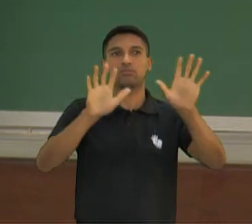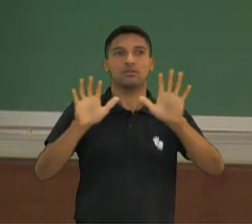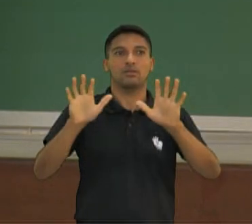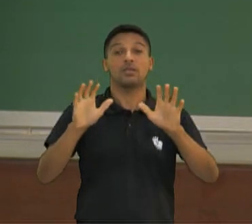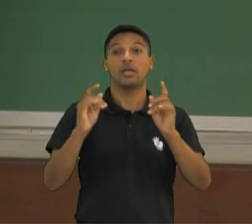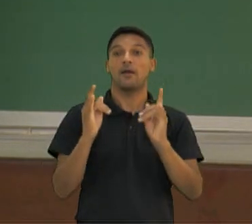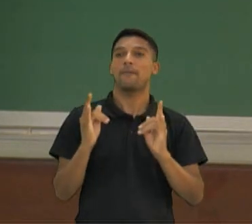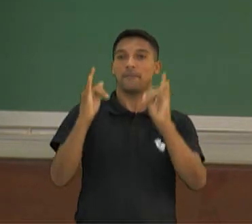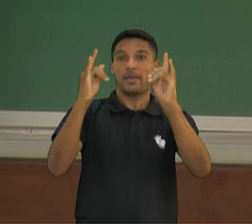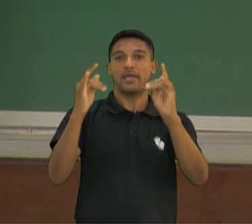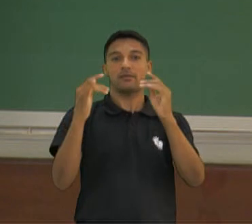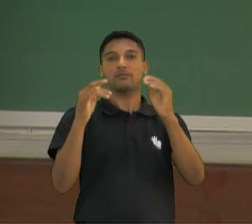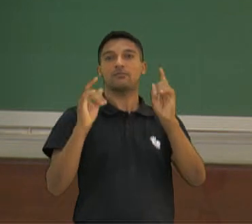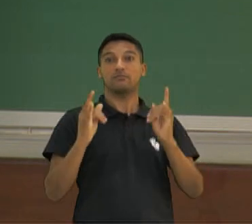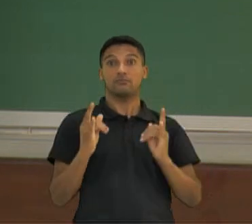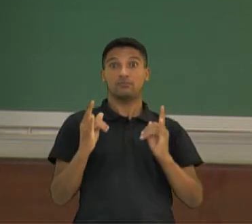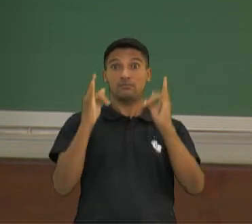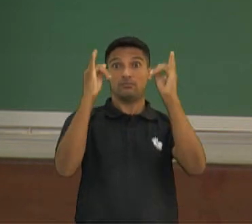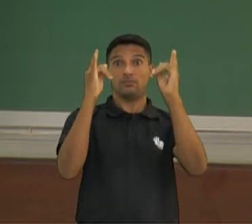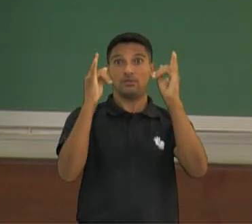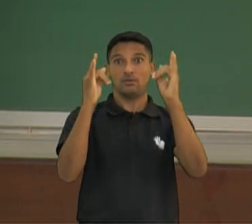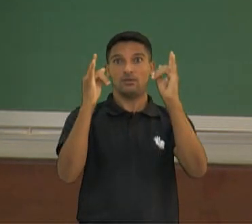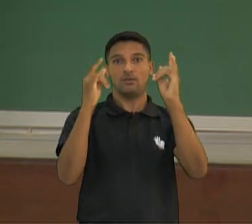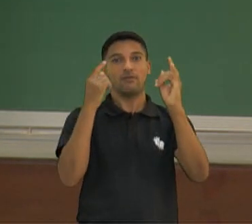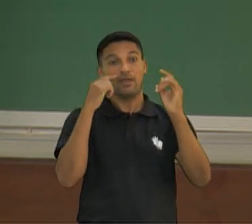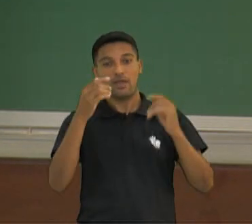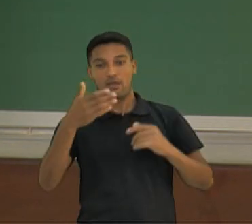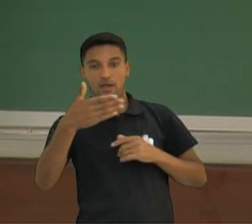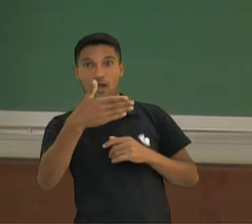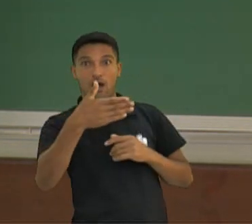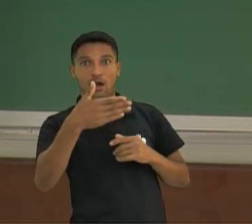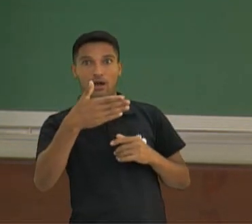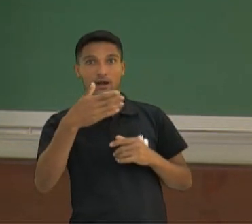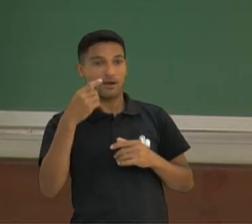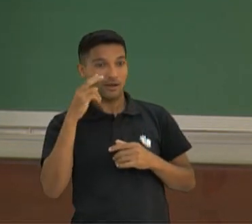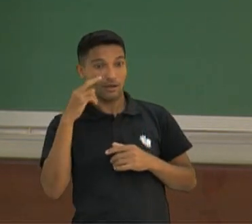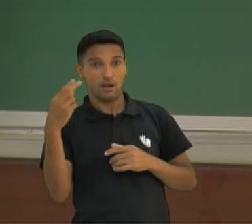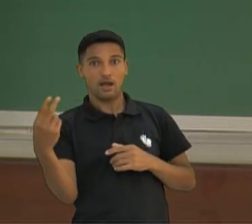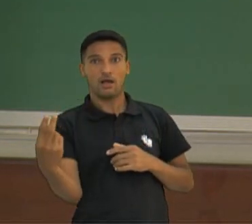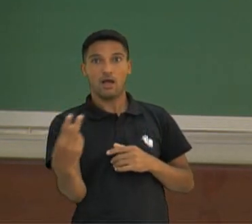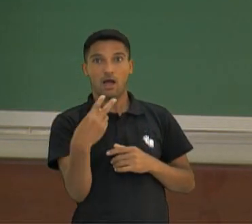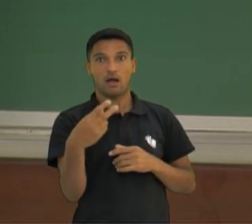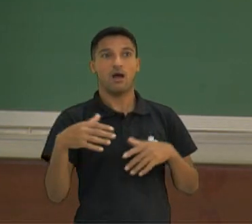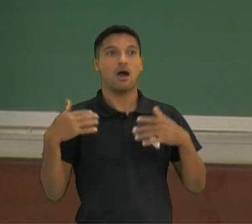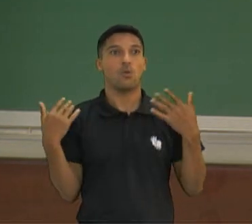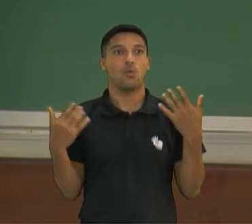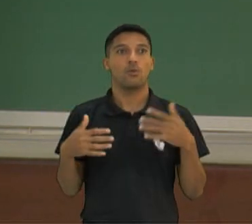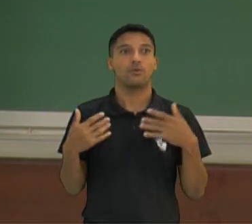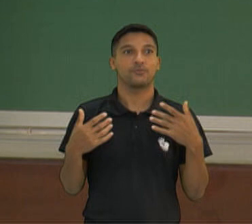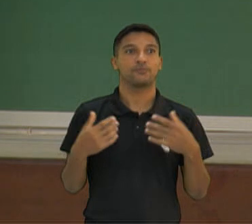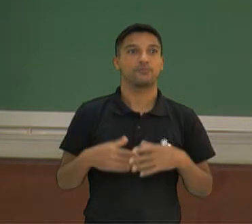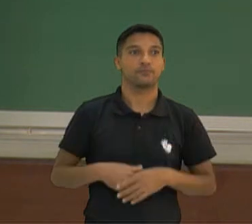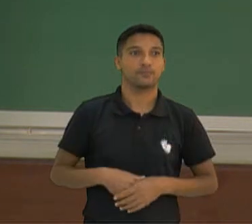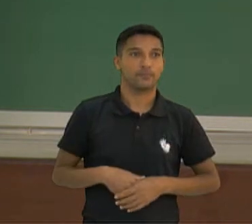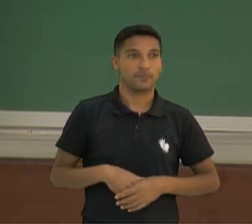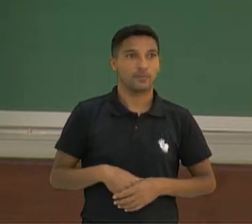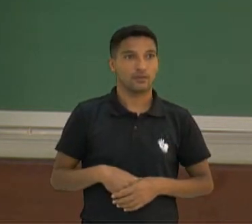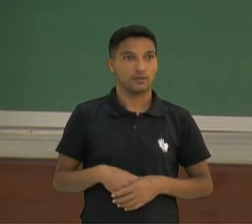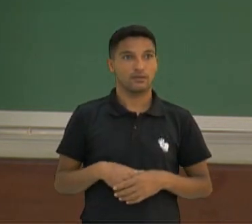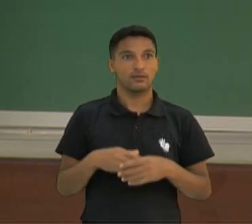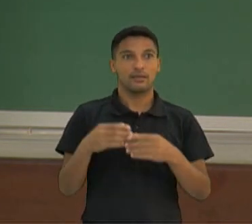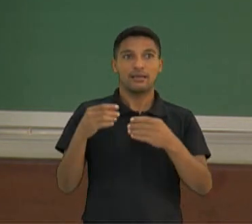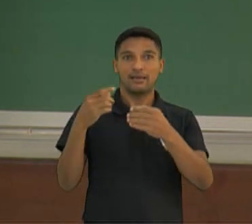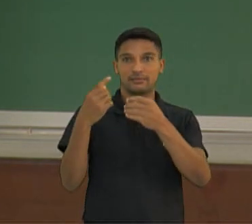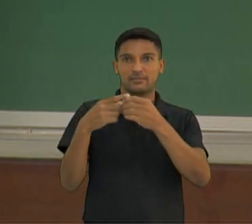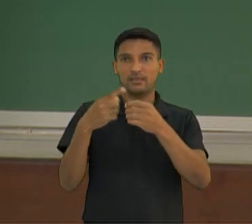também pela estética, pelas brincadeiras ali que eles fazem, né, com a população. E ó, pode perceber, a cidade é repleta